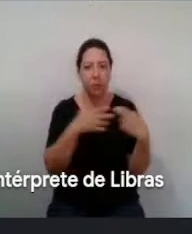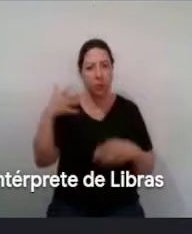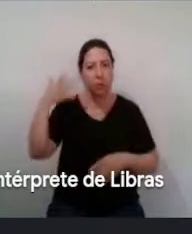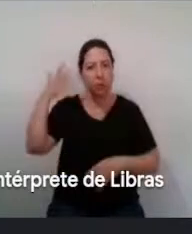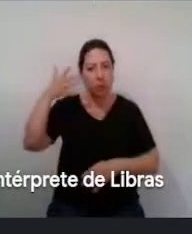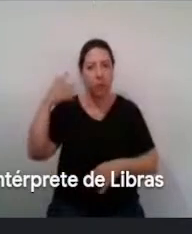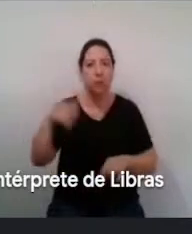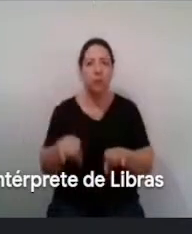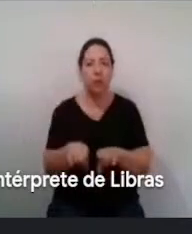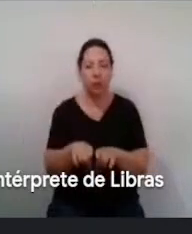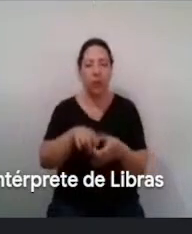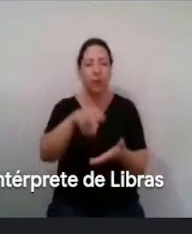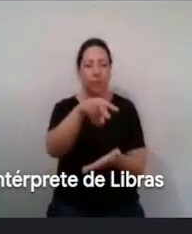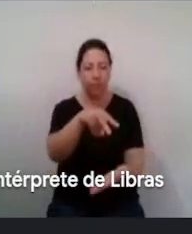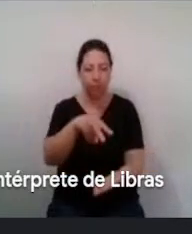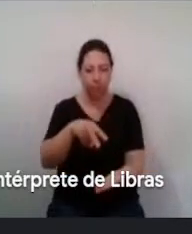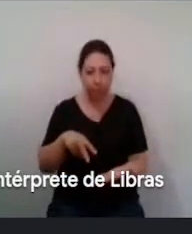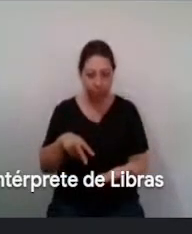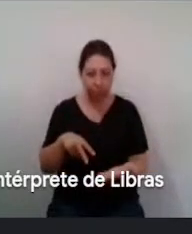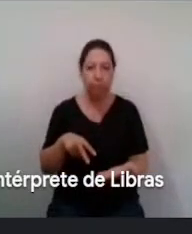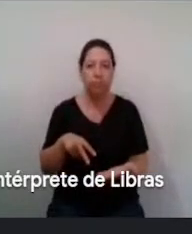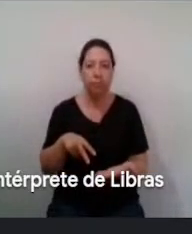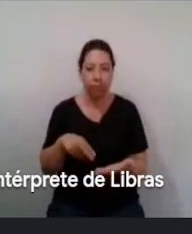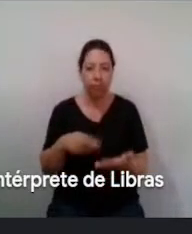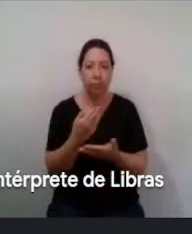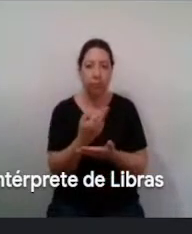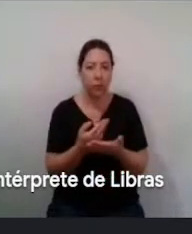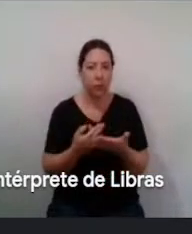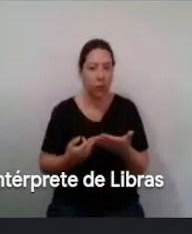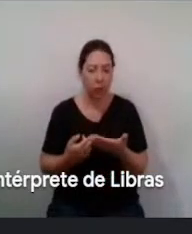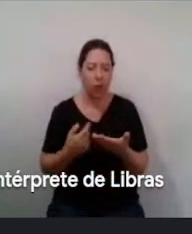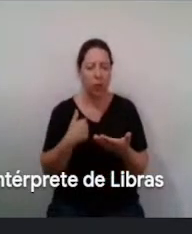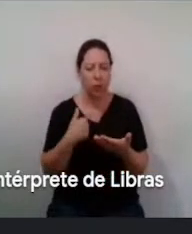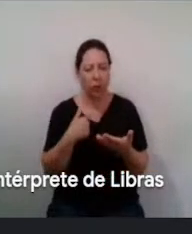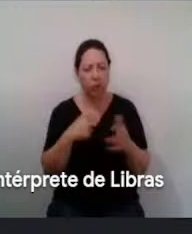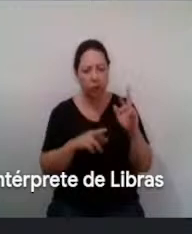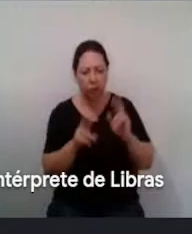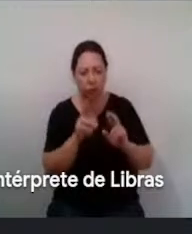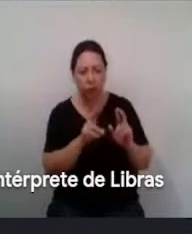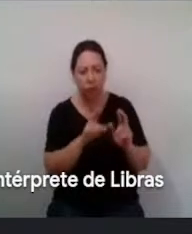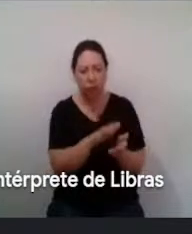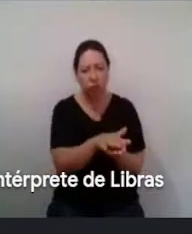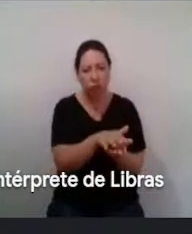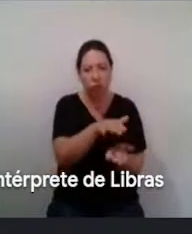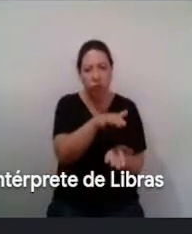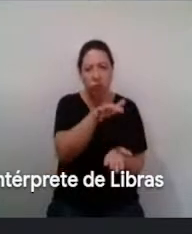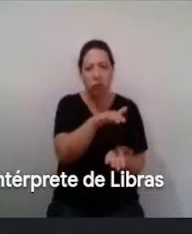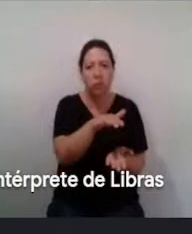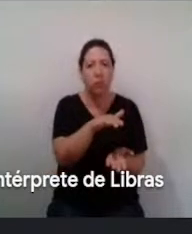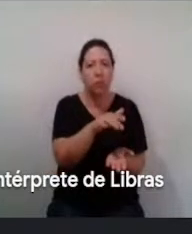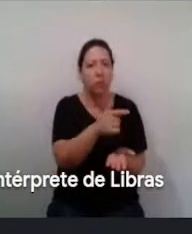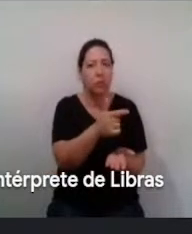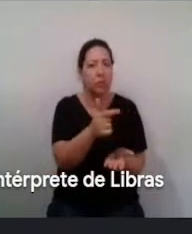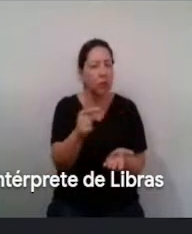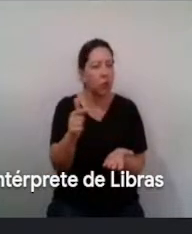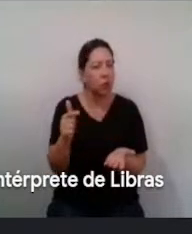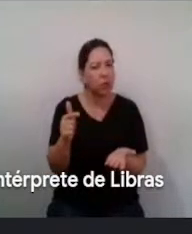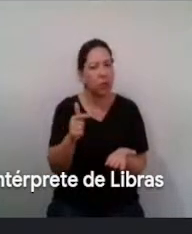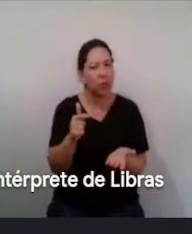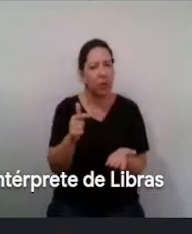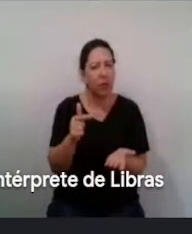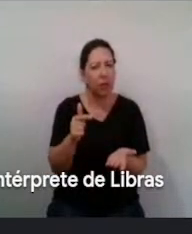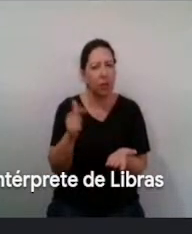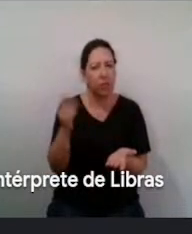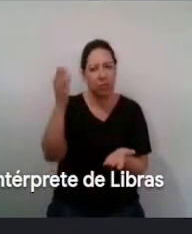li, né, o voto, o relatório, acompanhei os autos, e não há robustez, né, do alegado